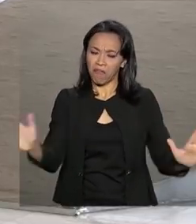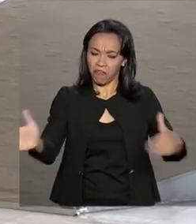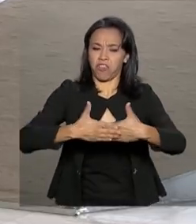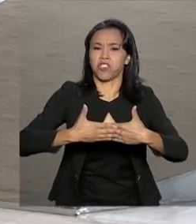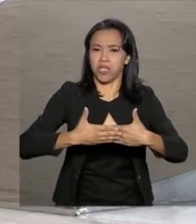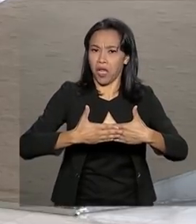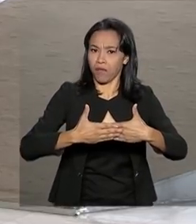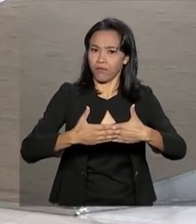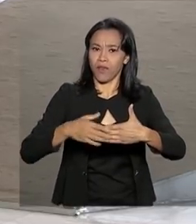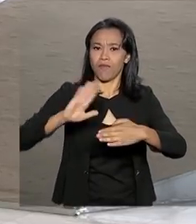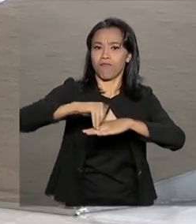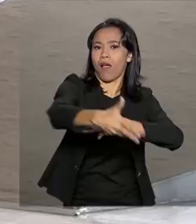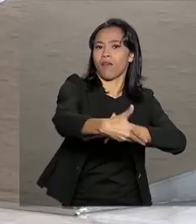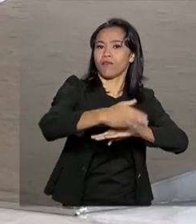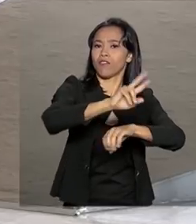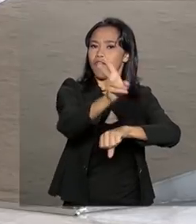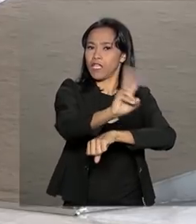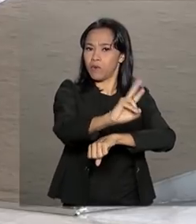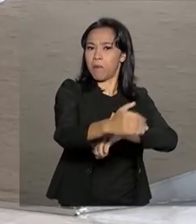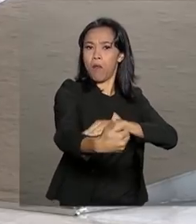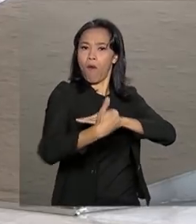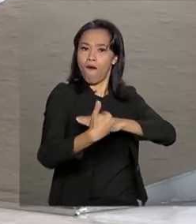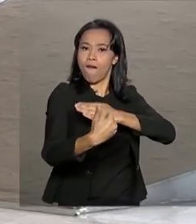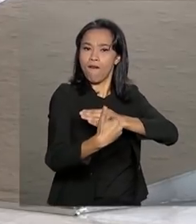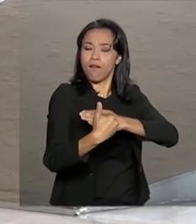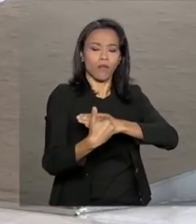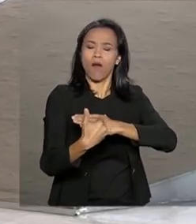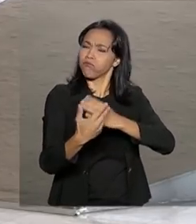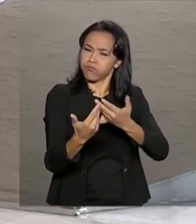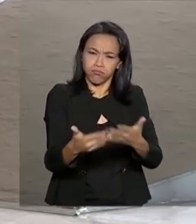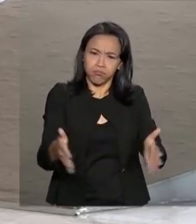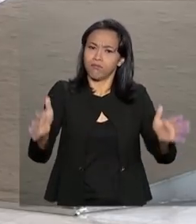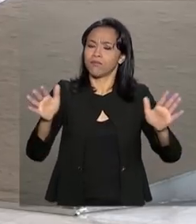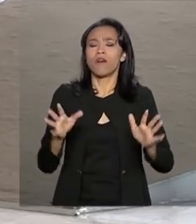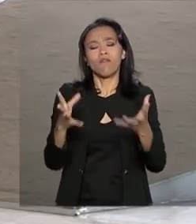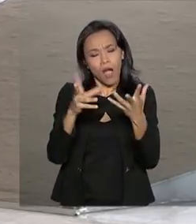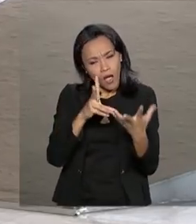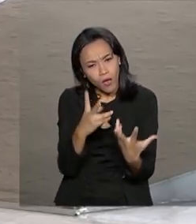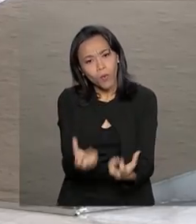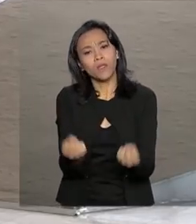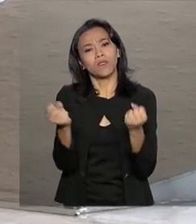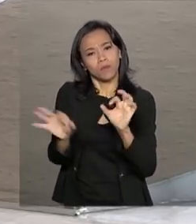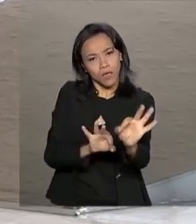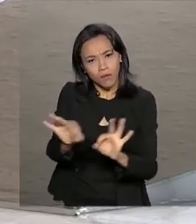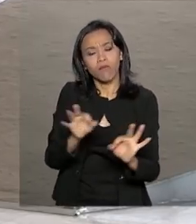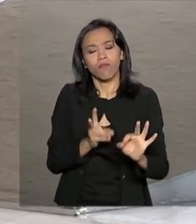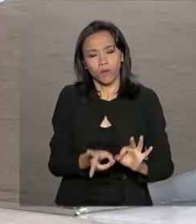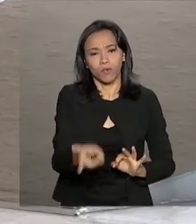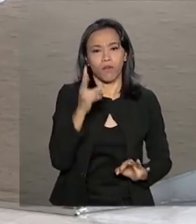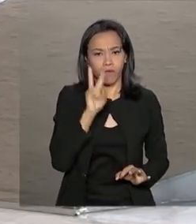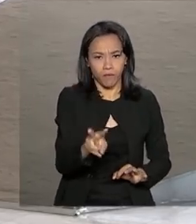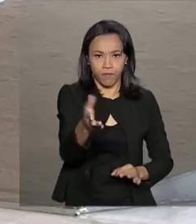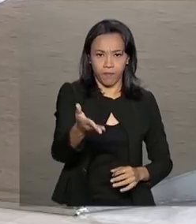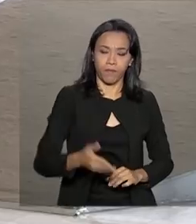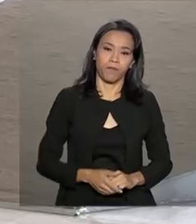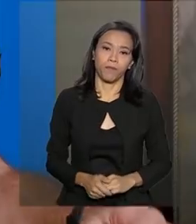os imigrantes venezuelanos e garantiu que a operação acolhida vai continuar. Vamos ver.